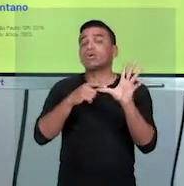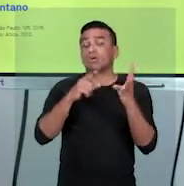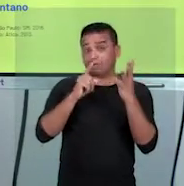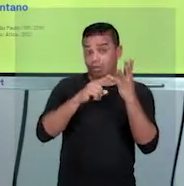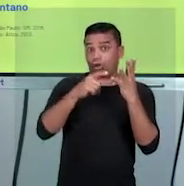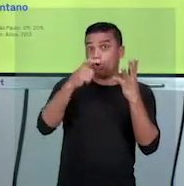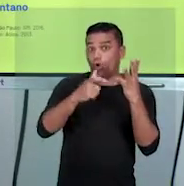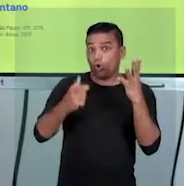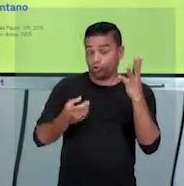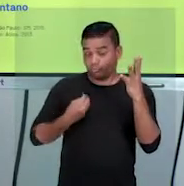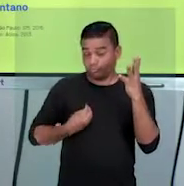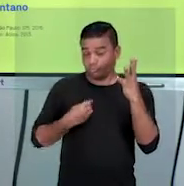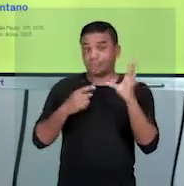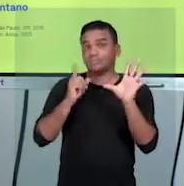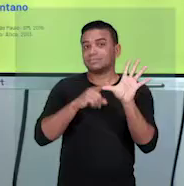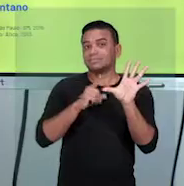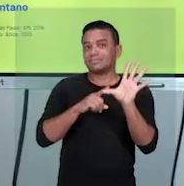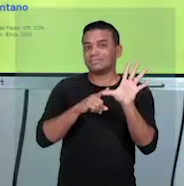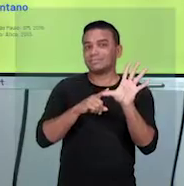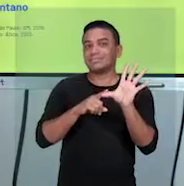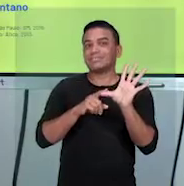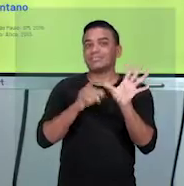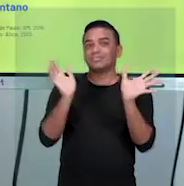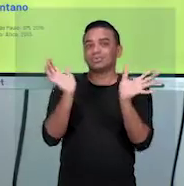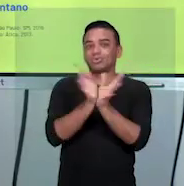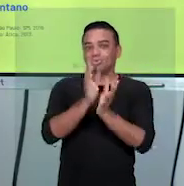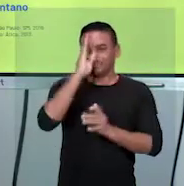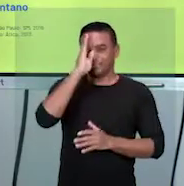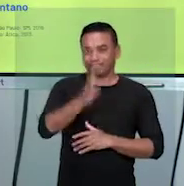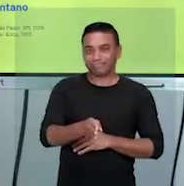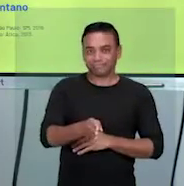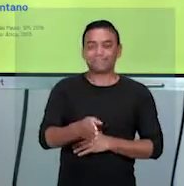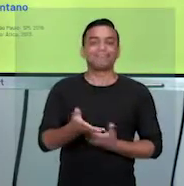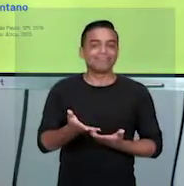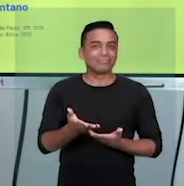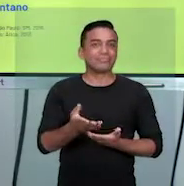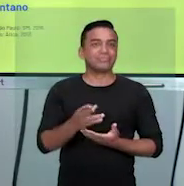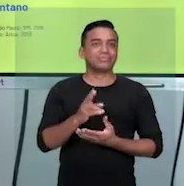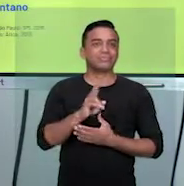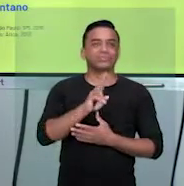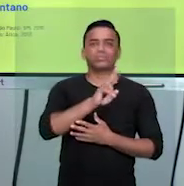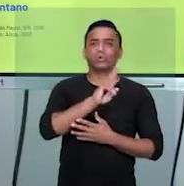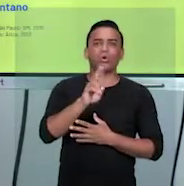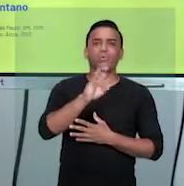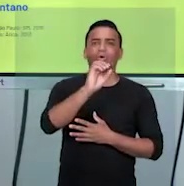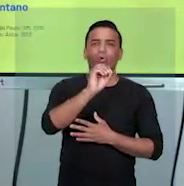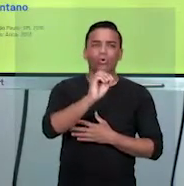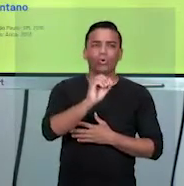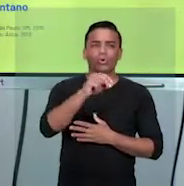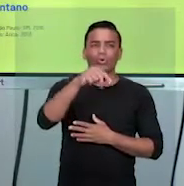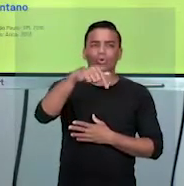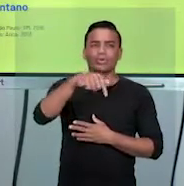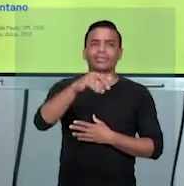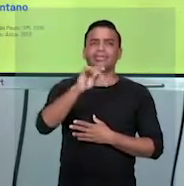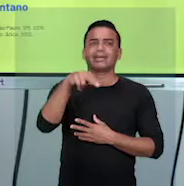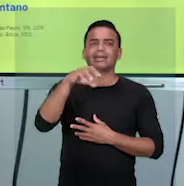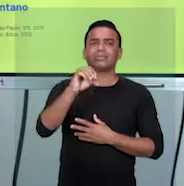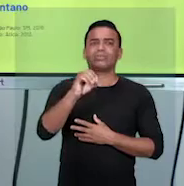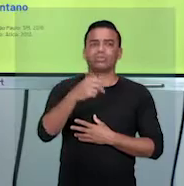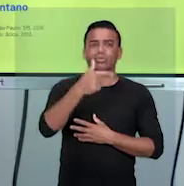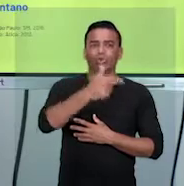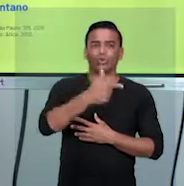estão presentes, e ainda nomeamos a cadeia principal. Então, o nome desse octano, na verdade, é